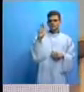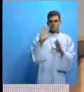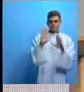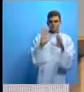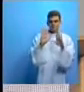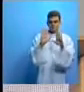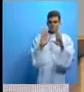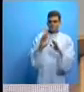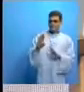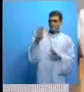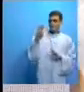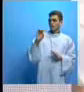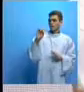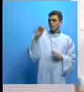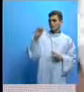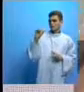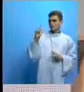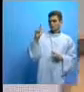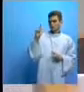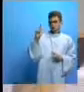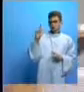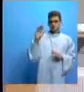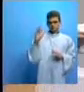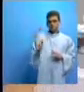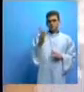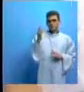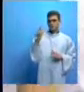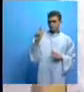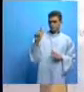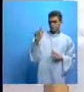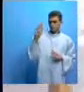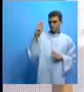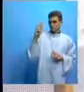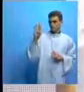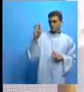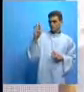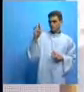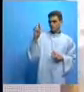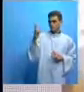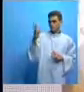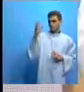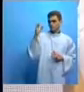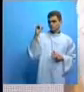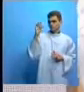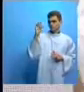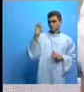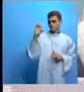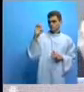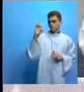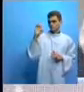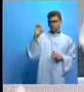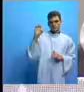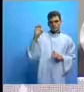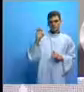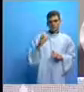eliminação? Alguém me lembrava outro dia, eu comentava na minha casa quinta-feira, porque alguém me contou. Chama-se